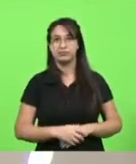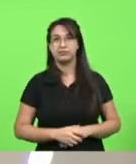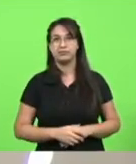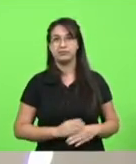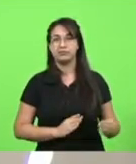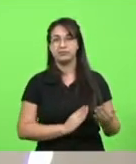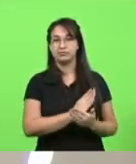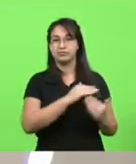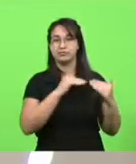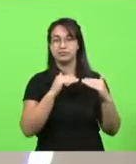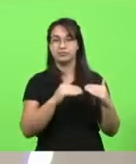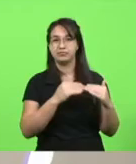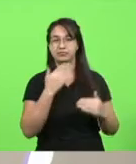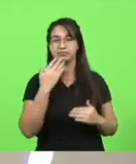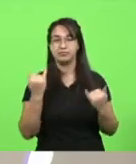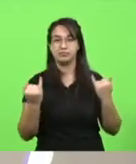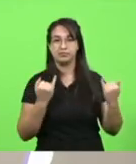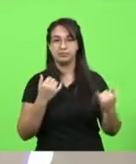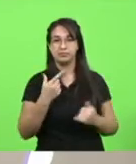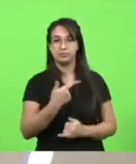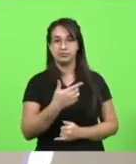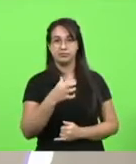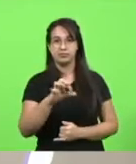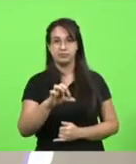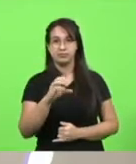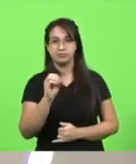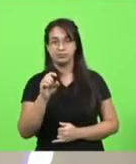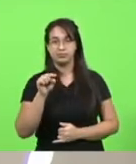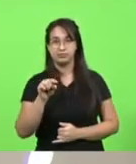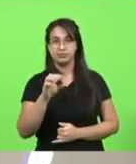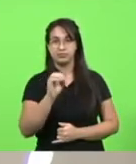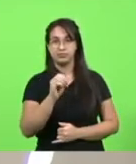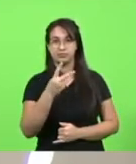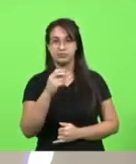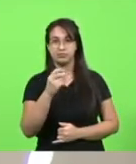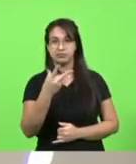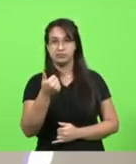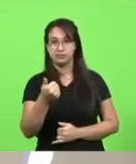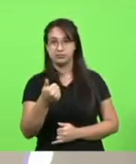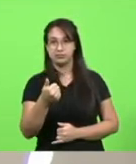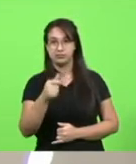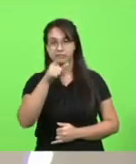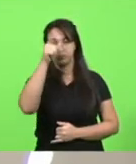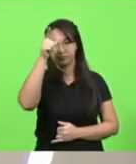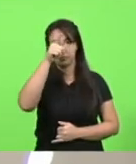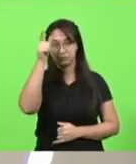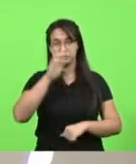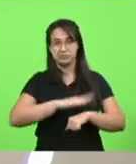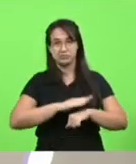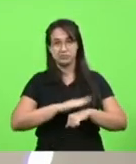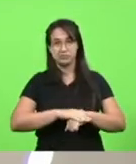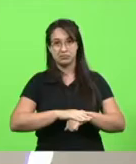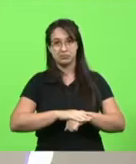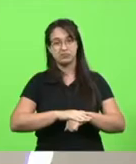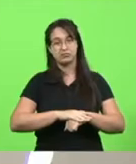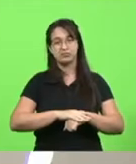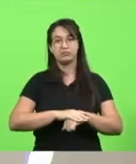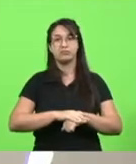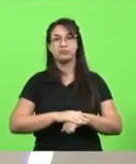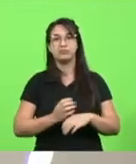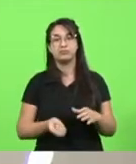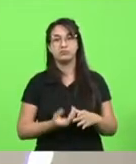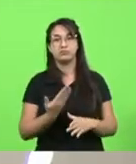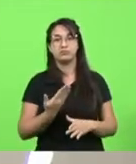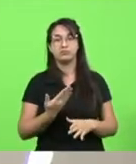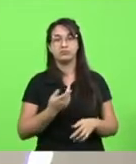por unanimidade. Pedido de informação 290.0 2021, autor deputado Sargento Lima, solicitando ao secretário de Estado da